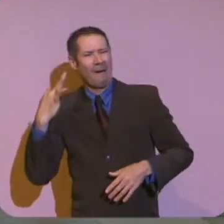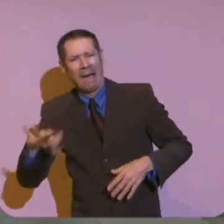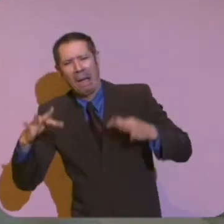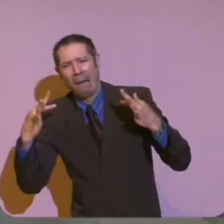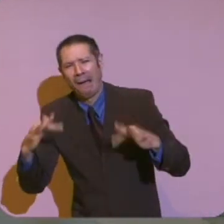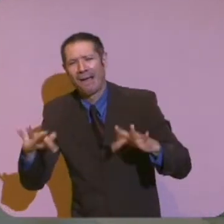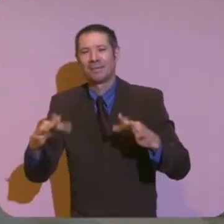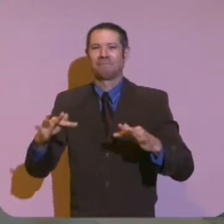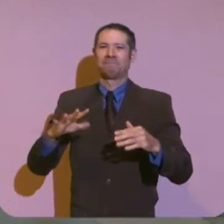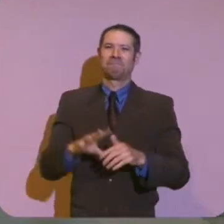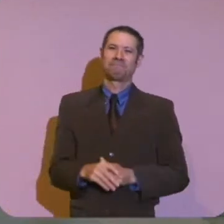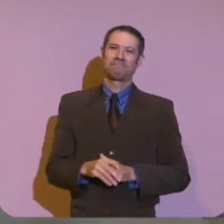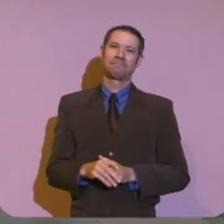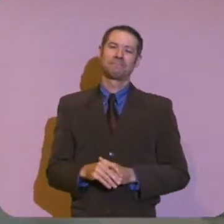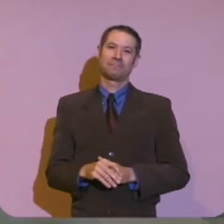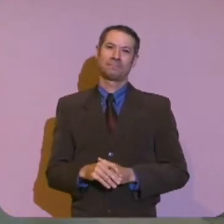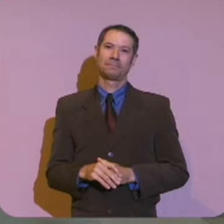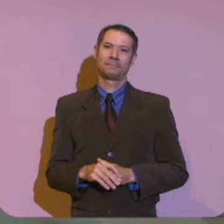muito.